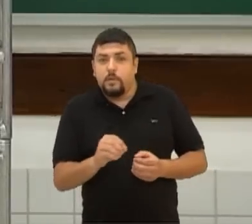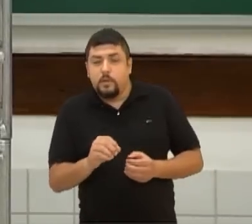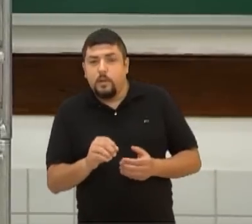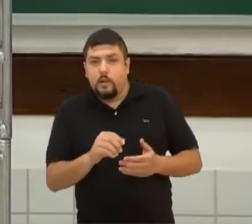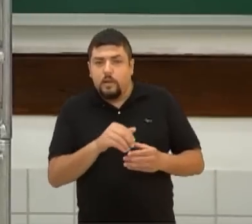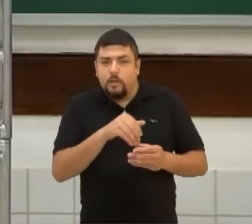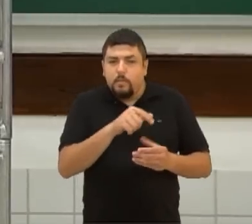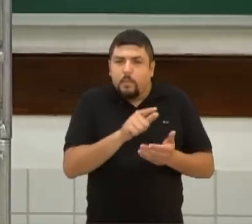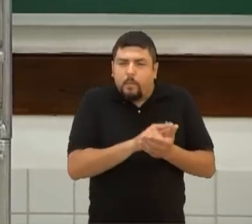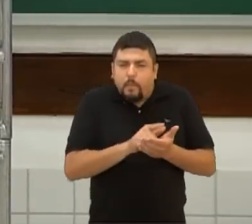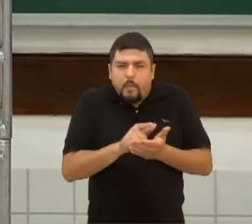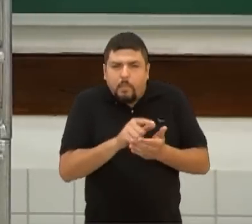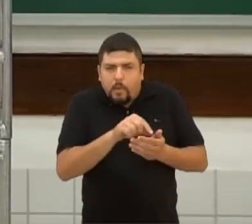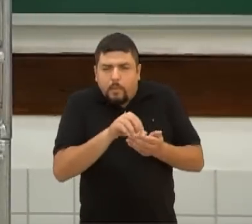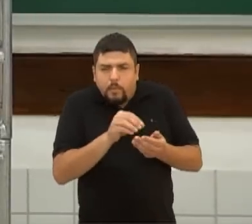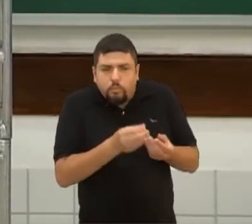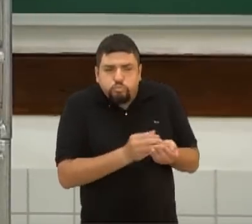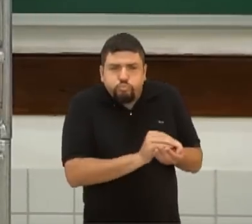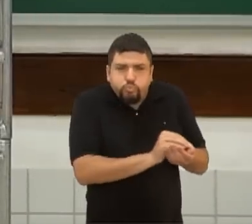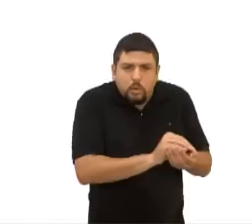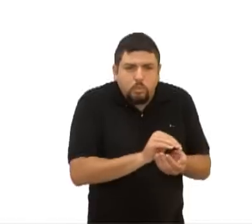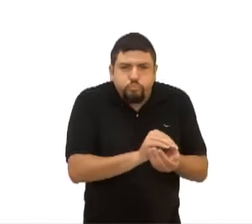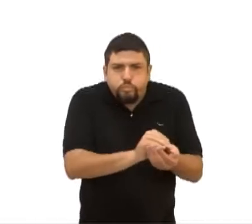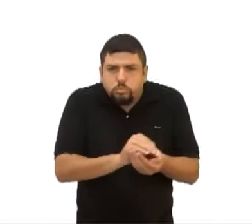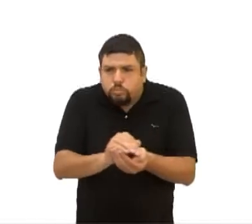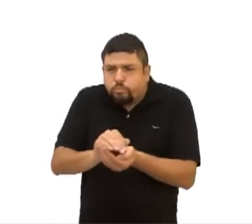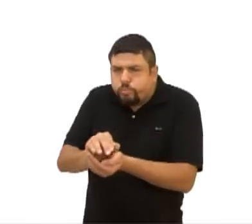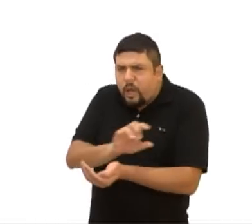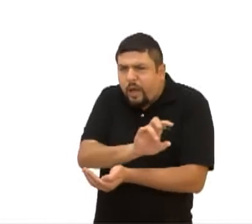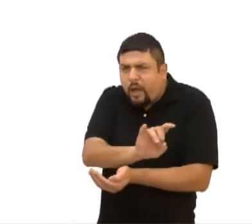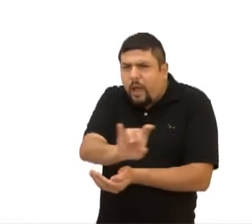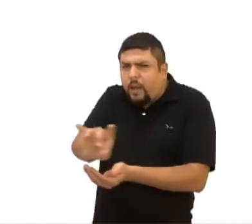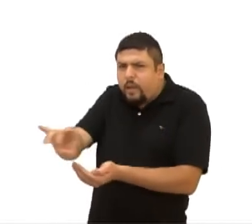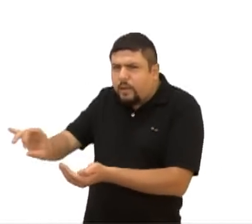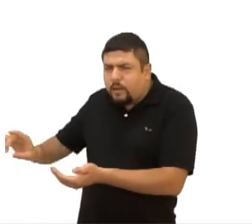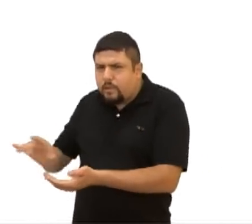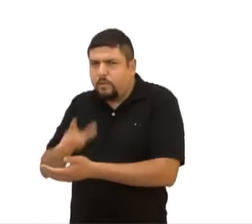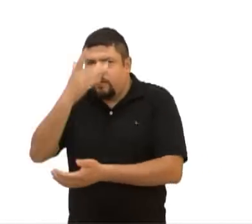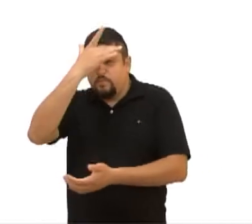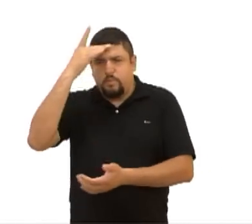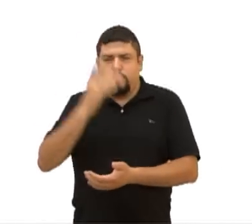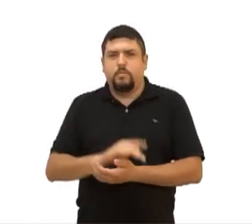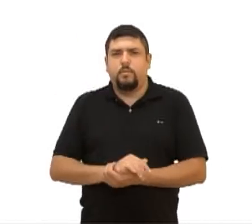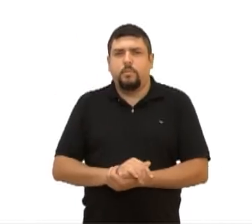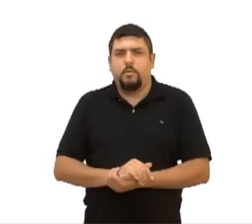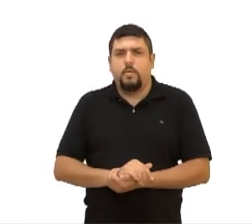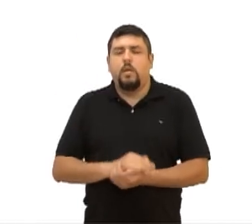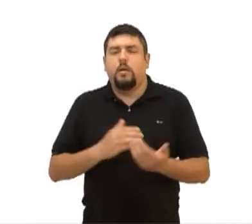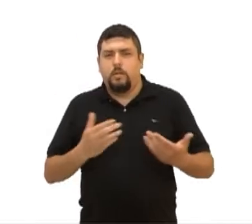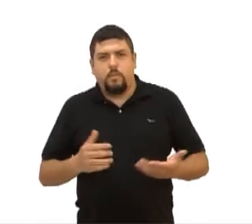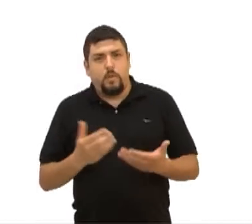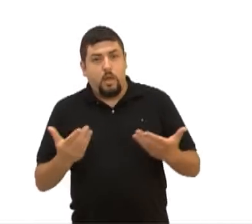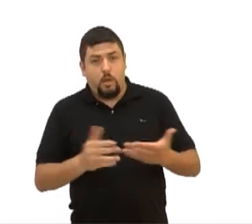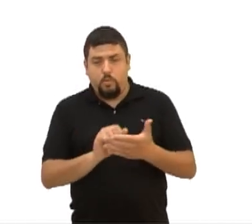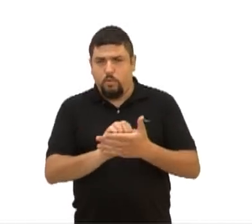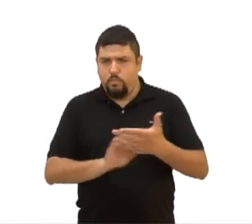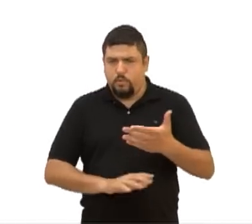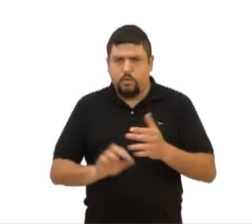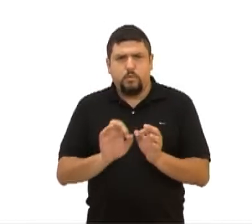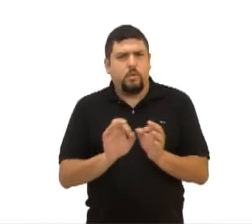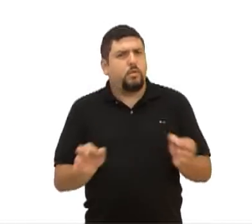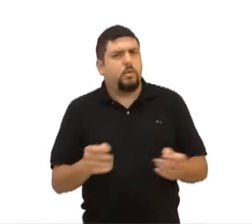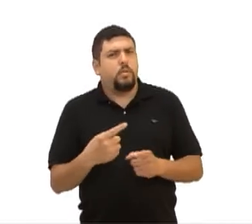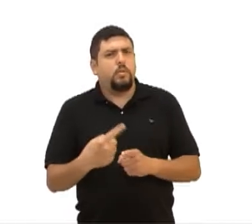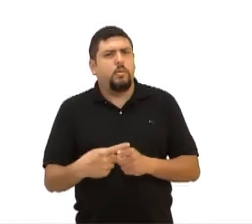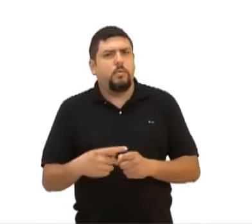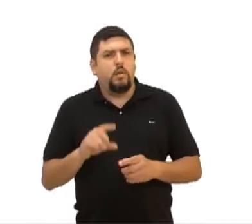um evento de 20 números, de 1 a 20. Então aqui, nesse primeiro momento, eu coloquei um exercício simples porque eu quero